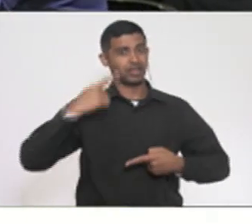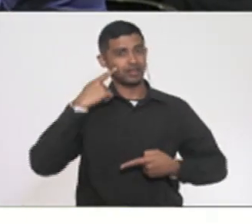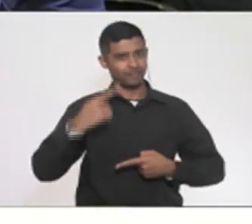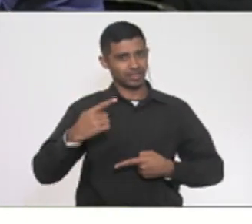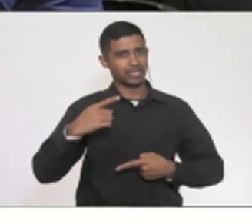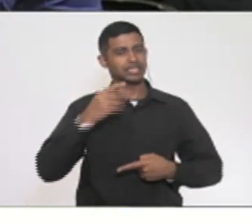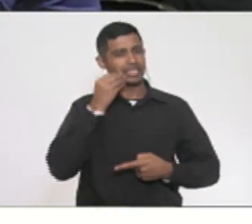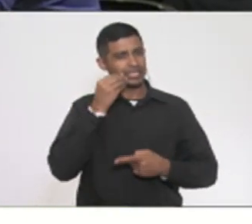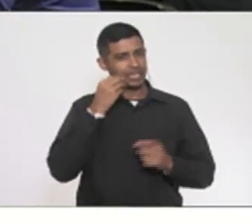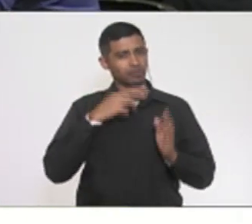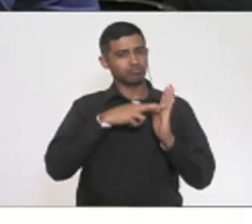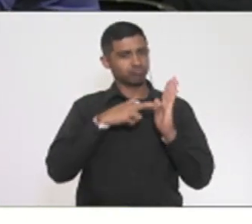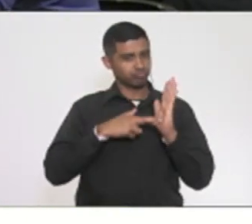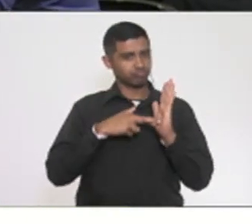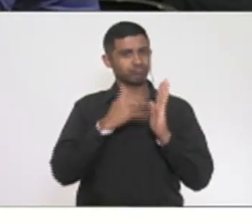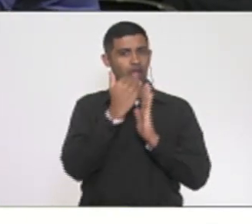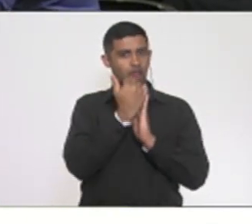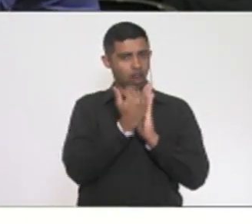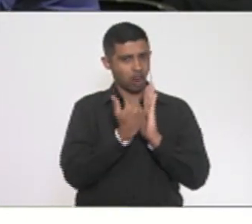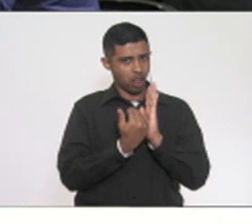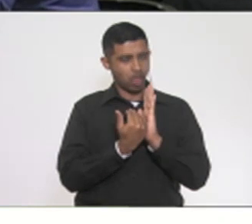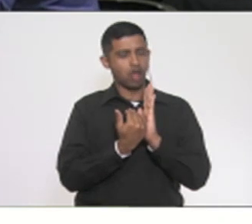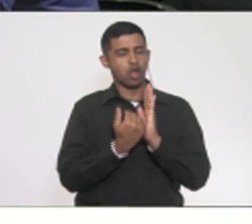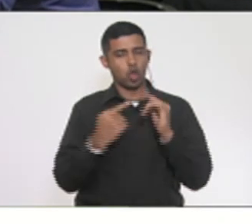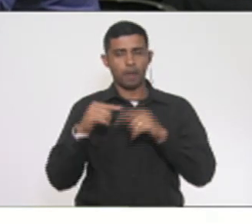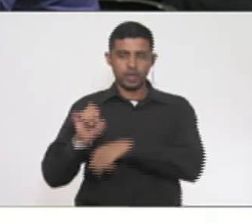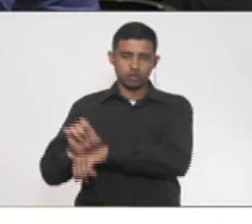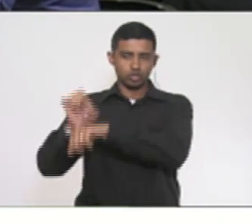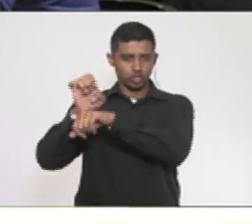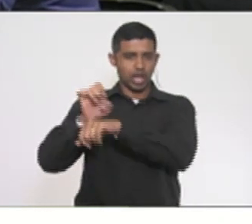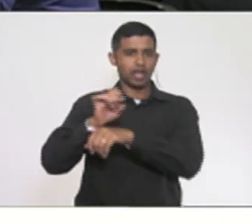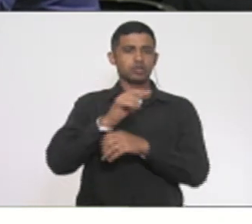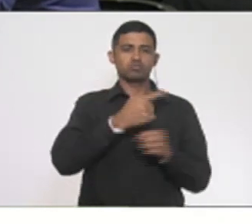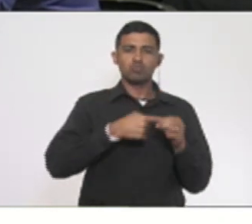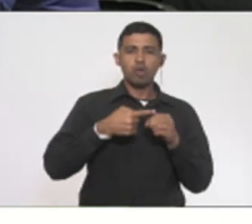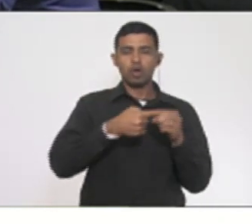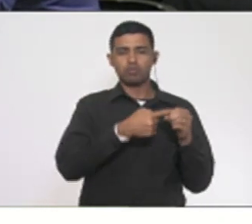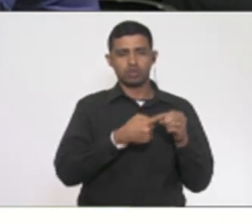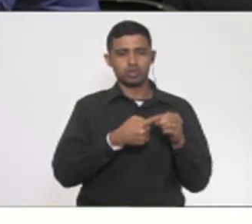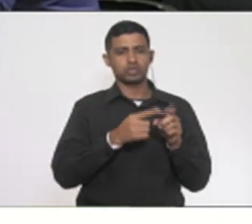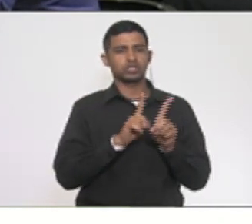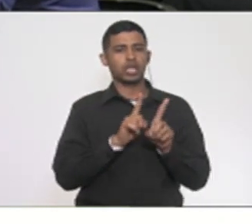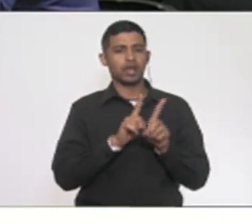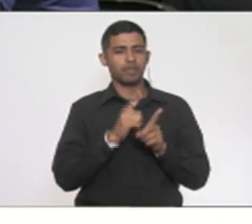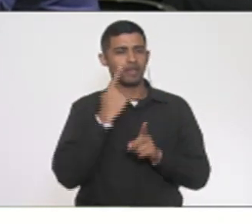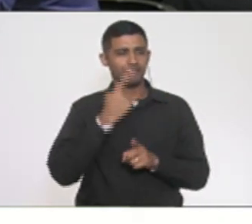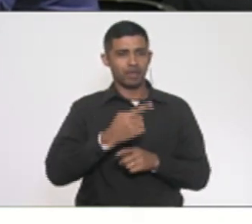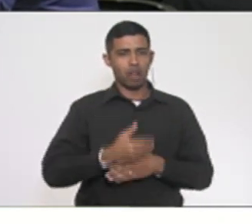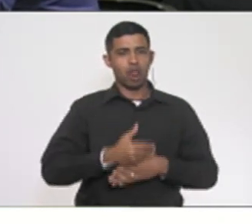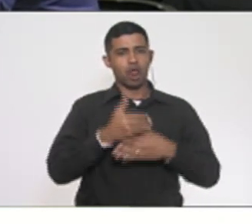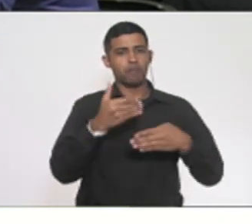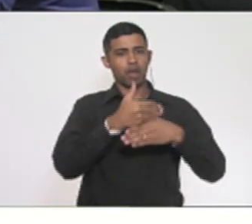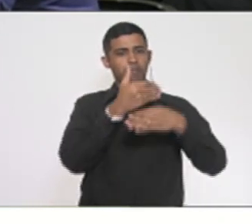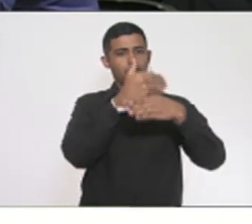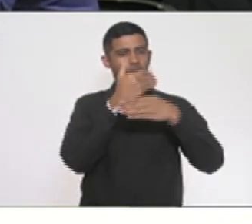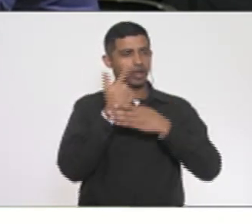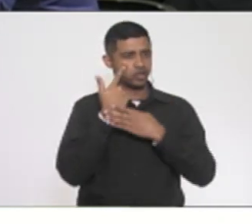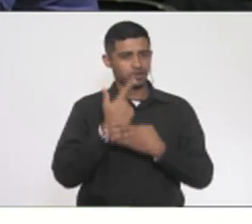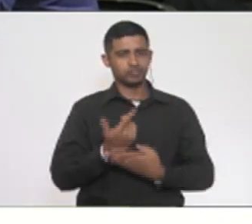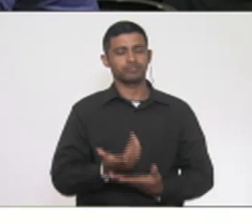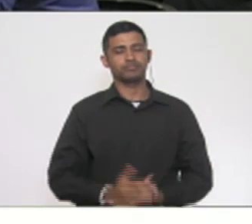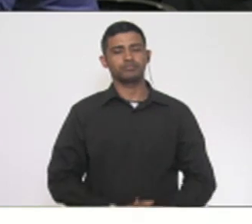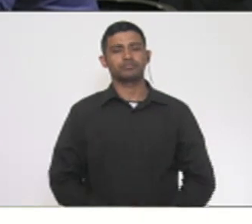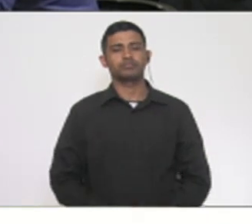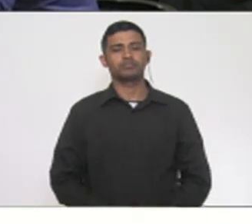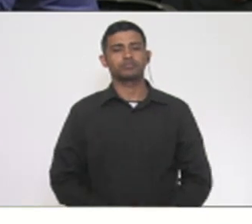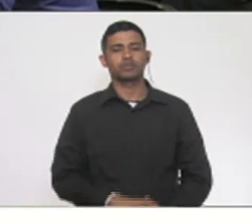regulações estaduais, entre elas e com a regulamentação federal, e a remontação de barreiras tributárias, né? Então, isso